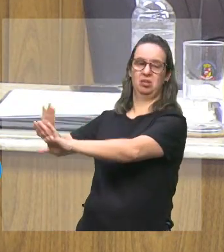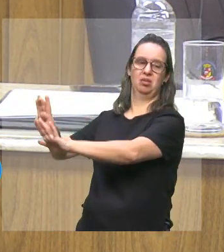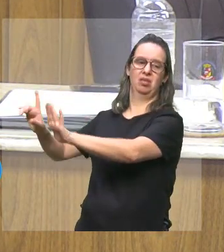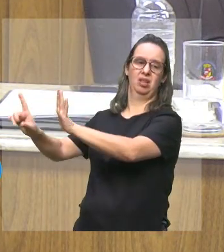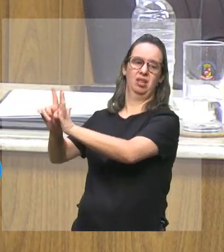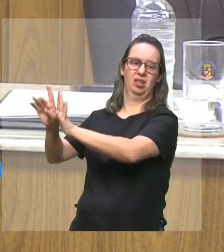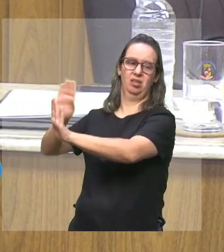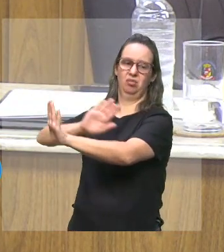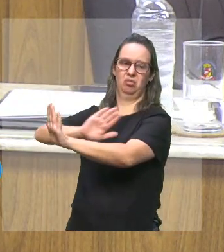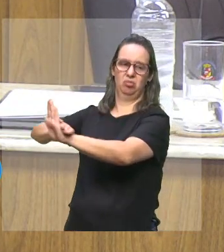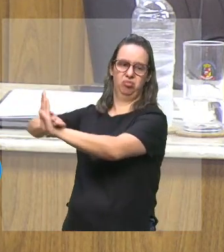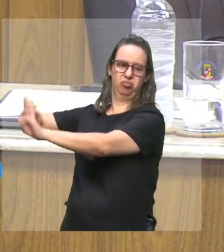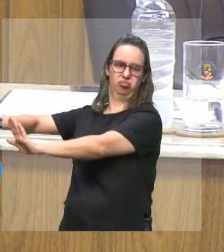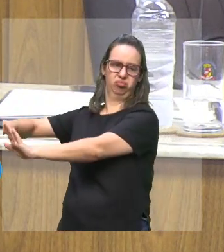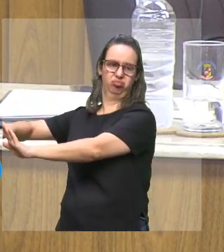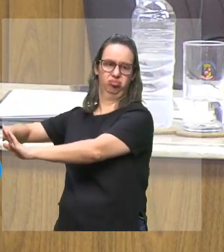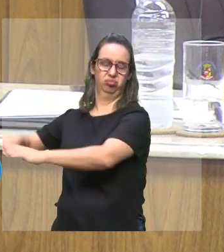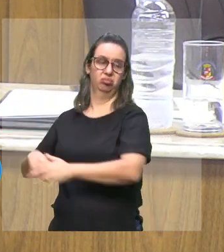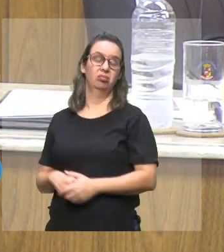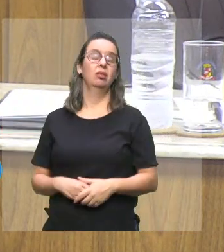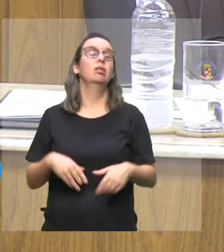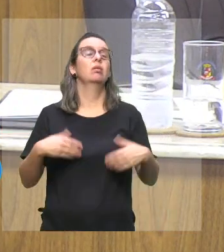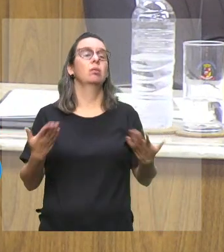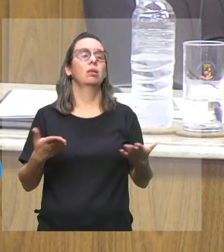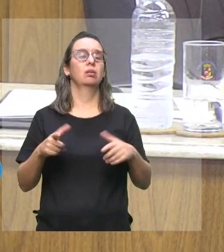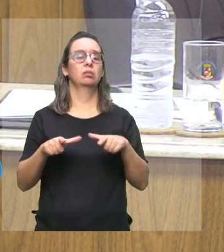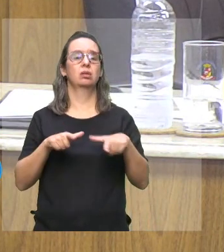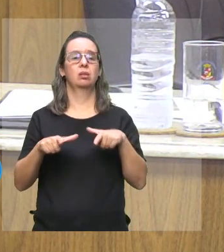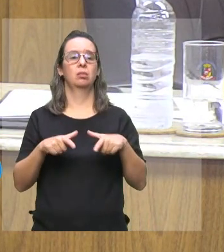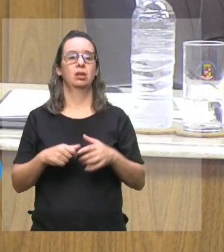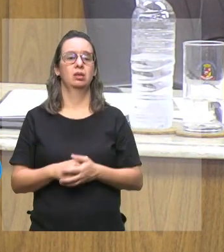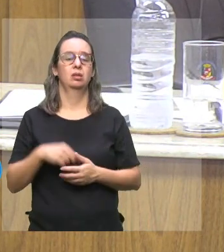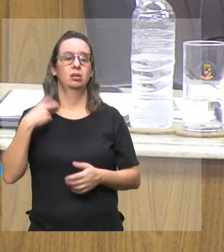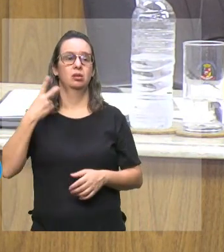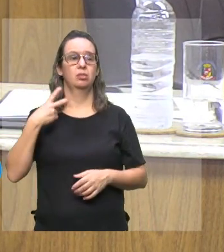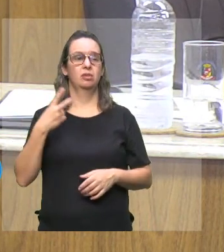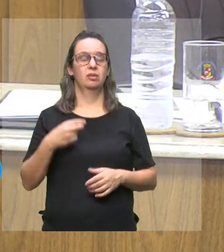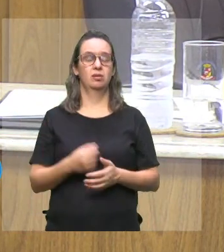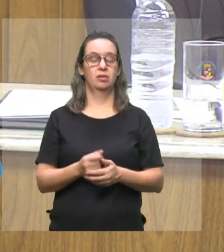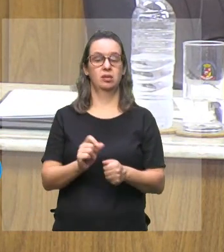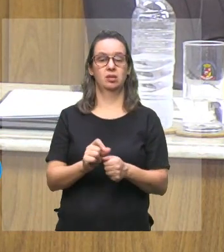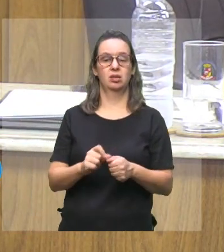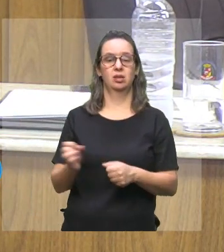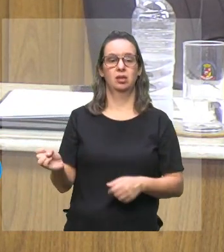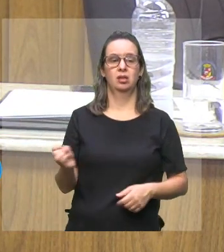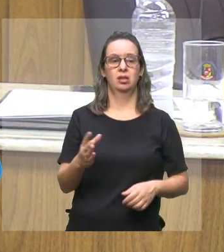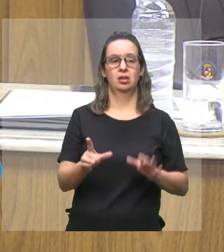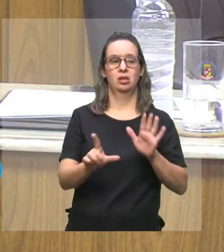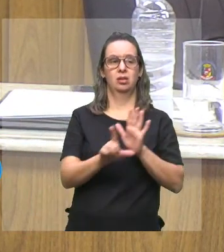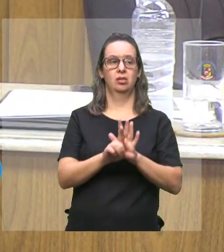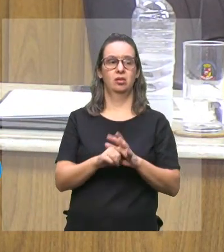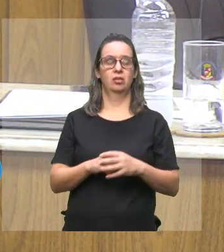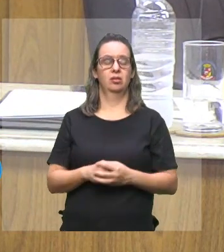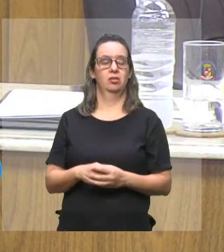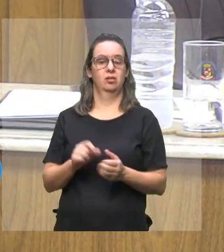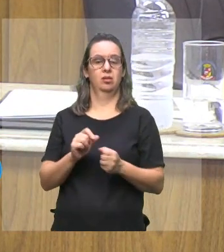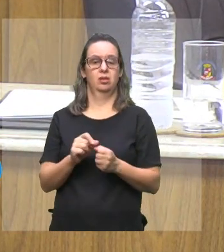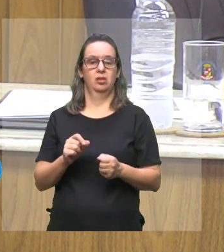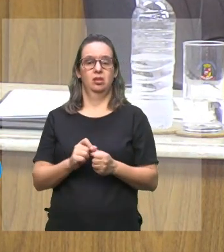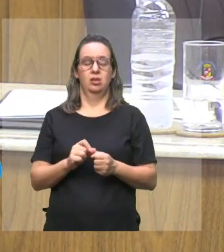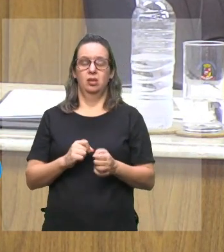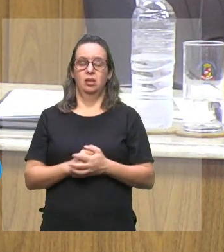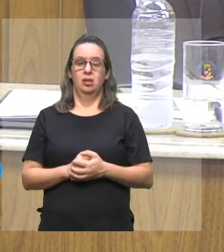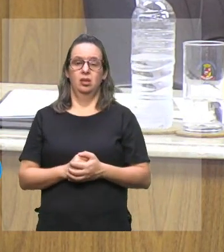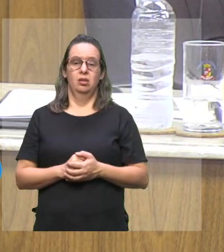do legislador, porque tem hora que dá até um desânimo de fazer novas leis, fazer novas políticas públicas, novos